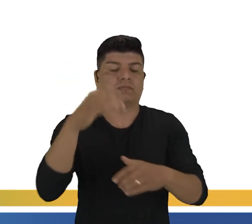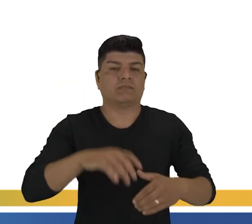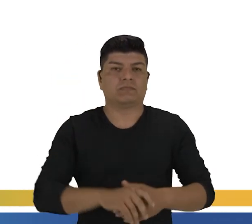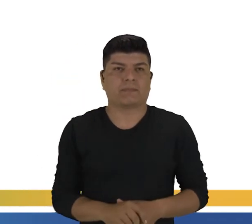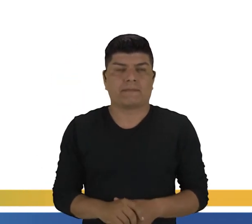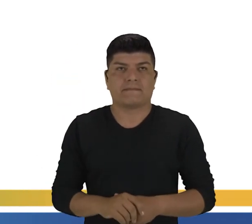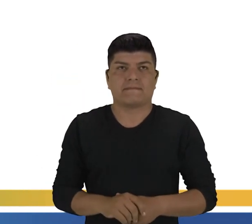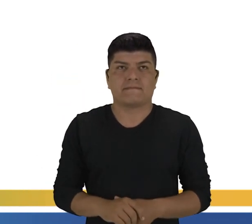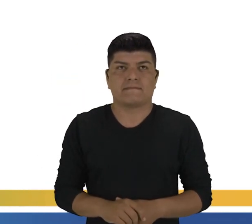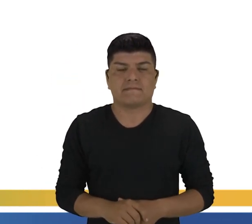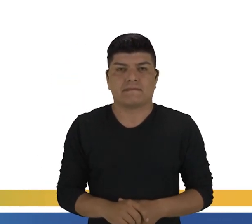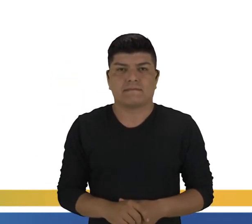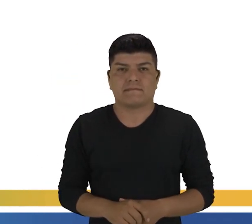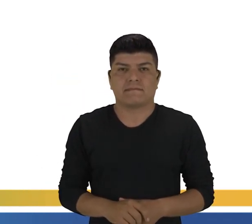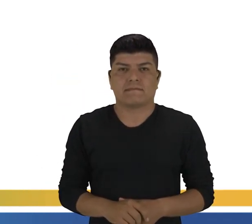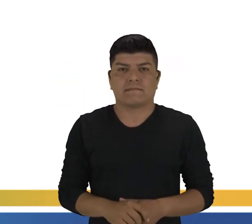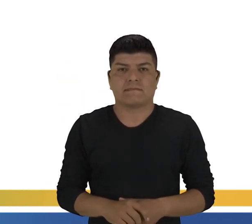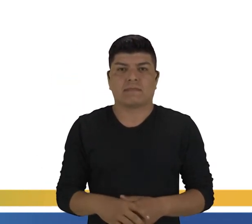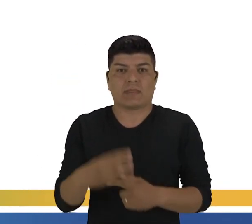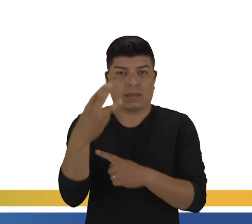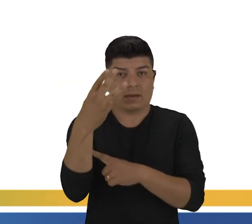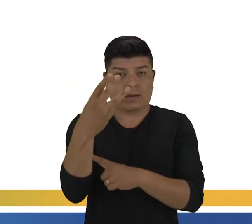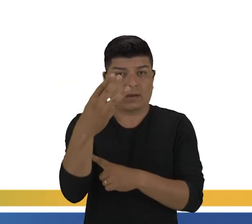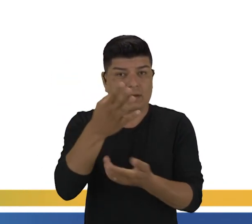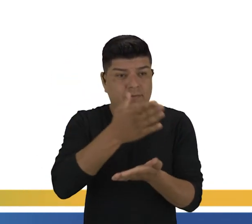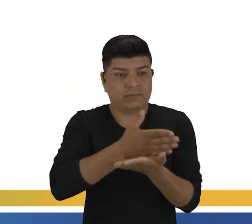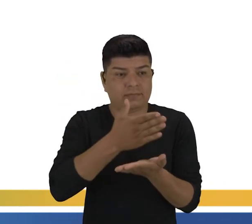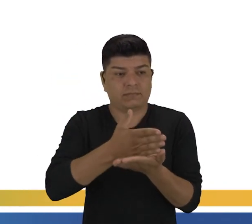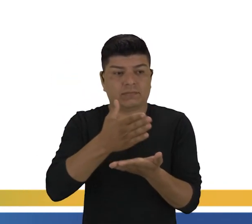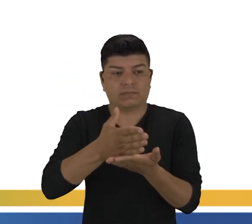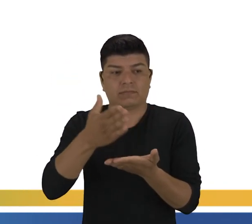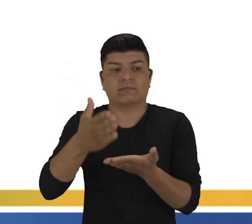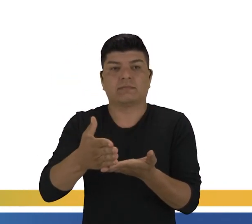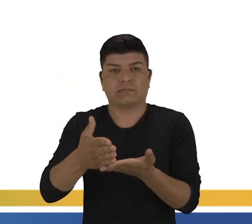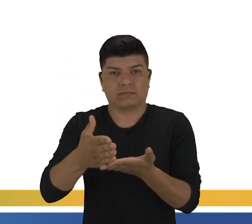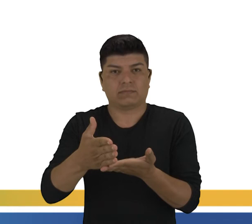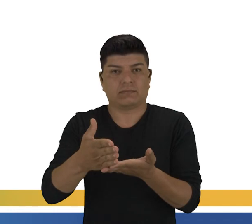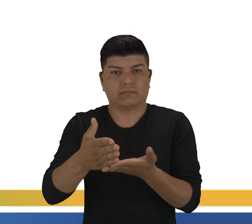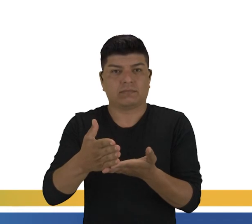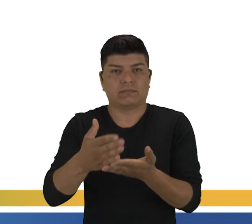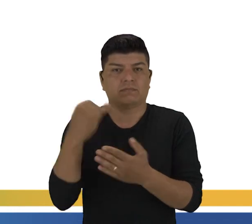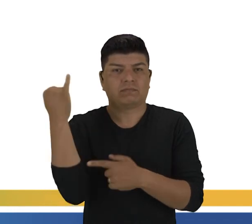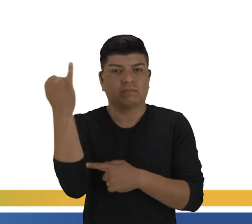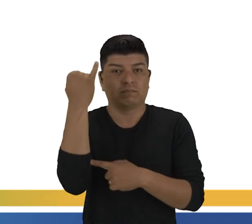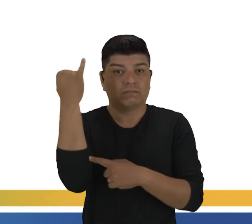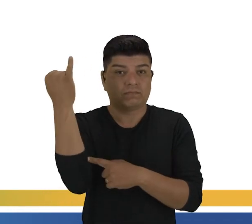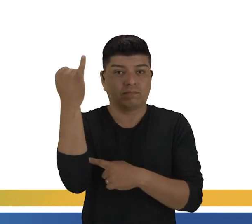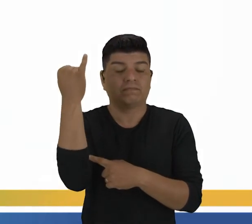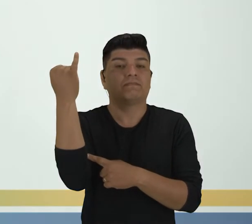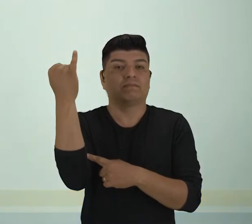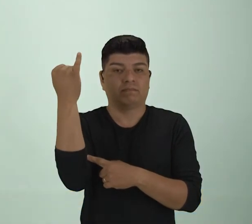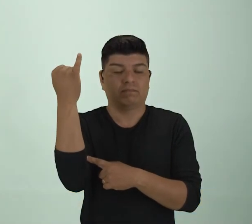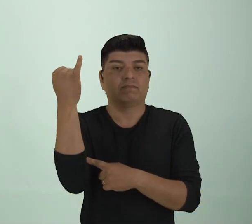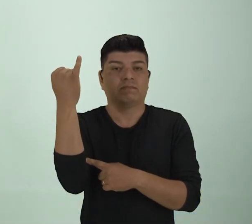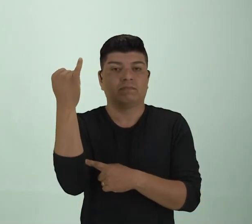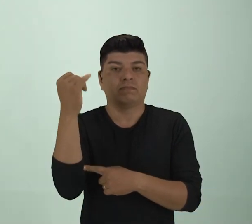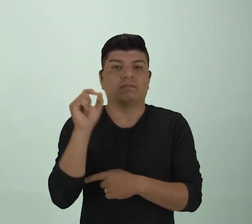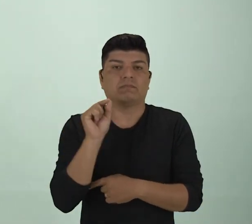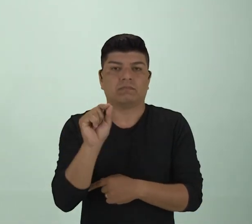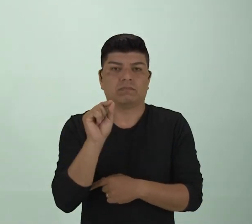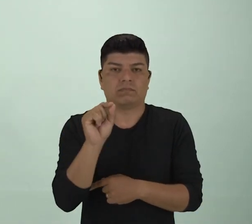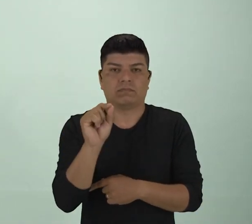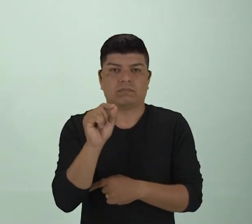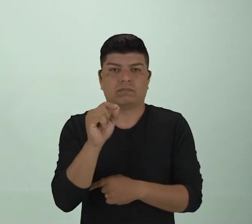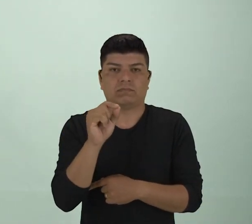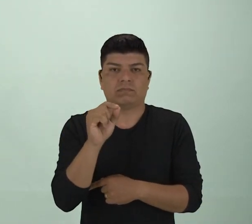Daí, esse momento chamado terceira fase tem um ícone muito marcante e muito interessante, que faz analogia a